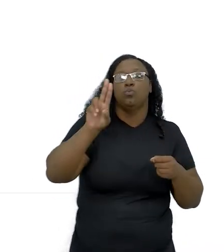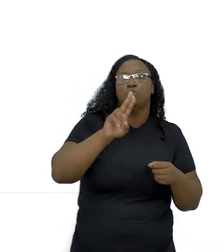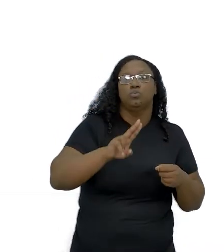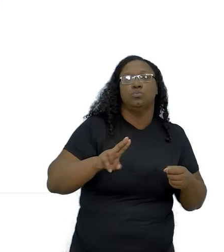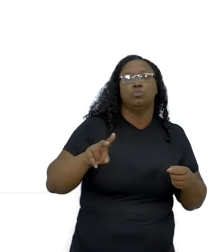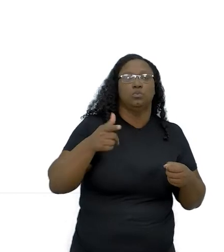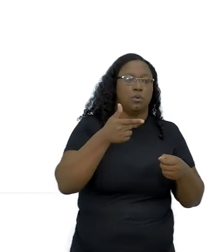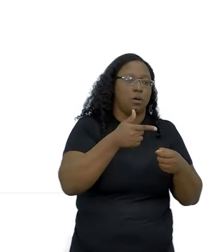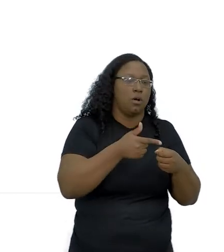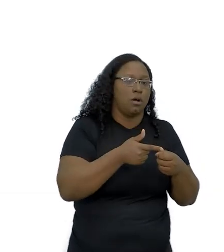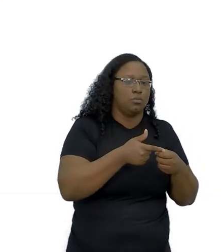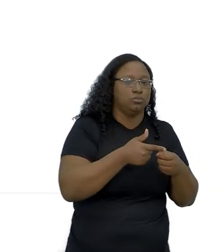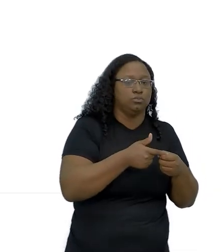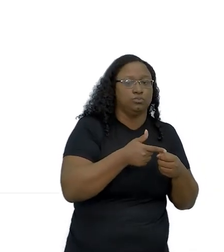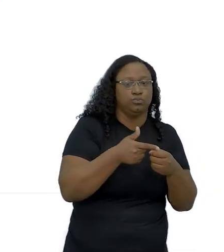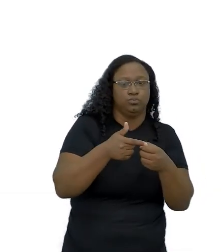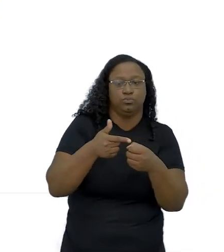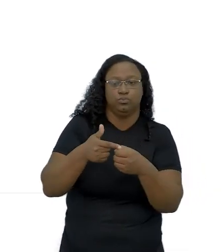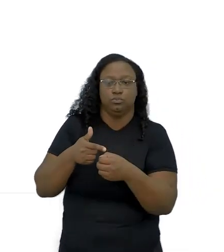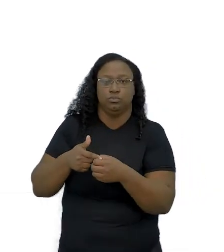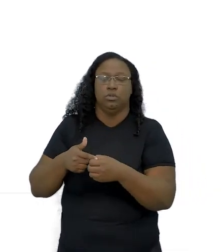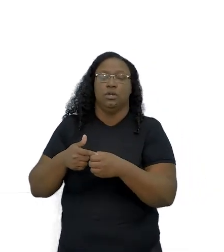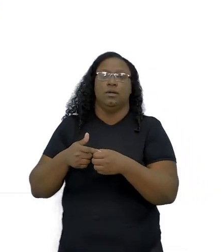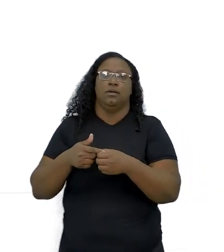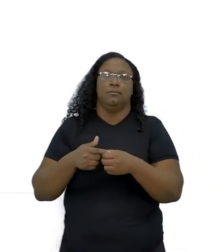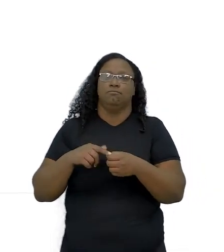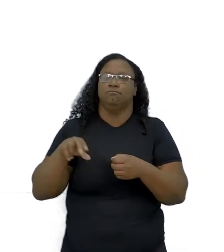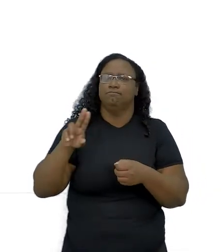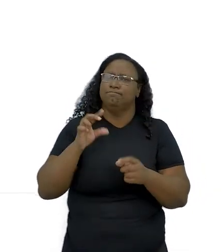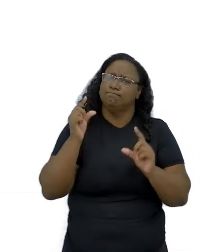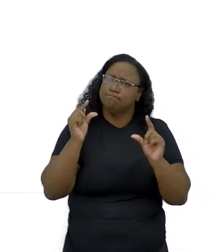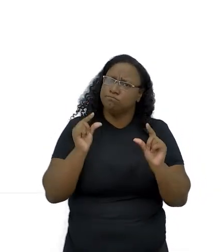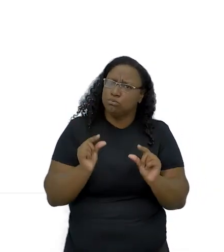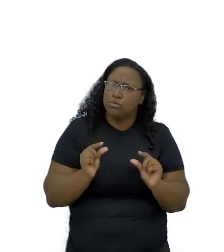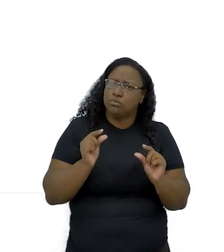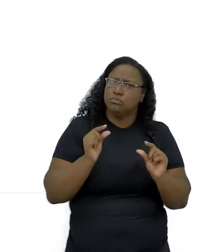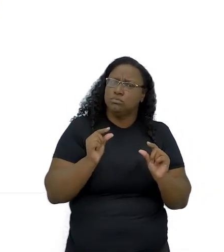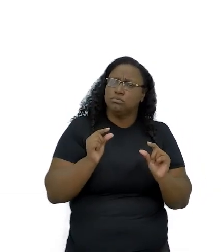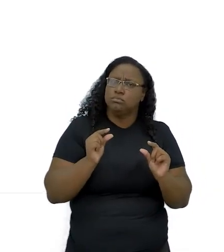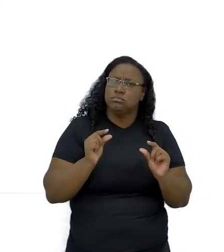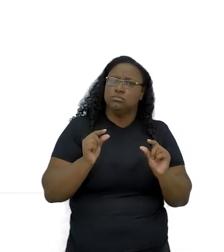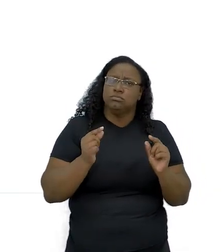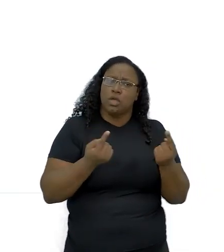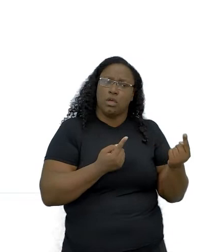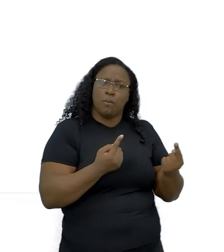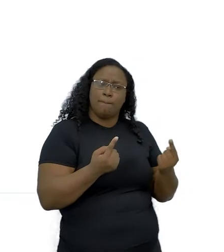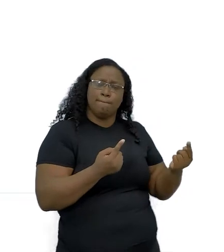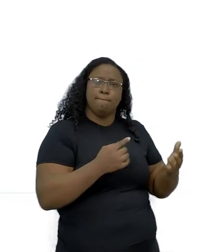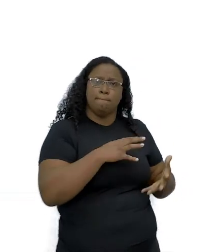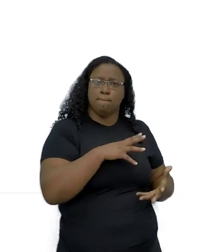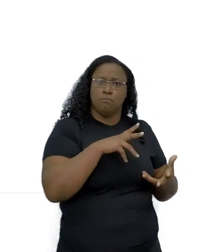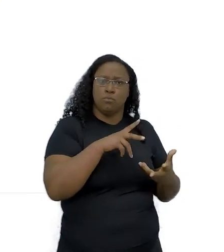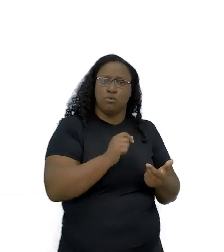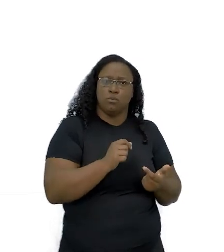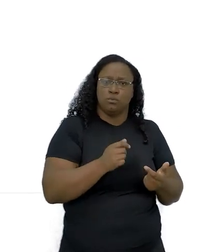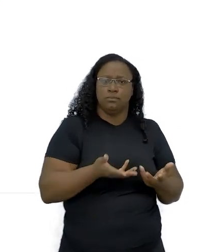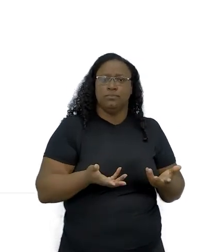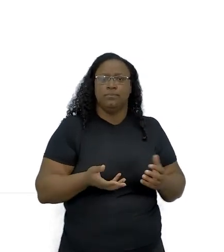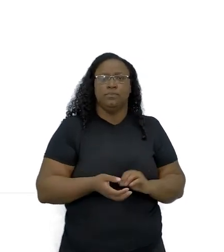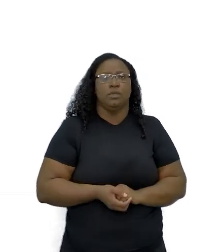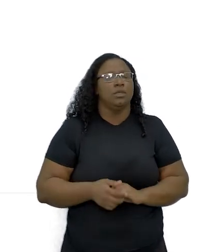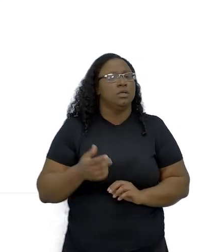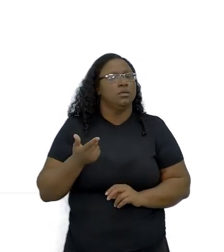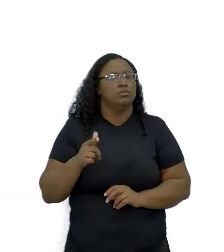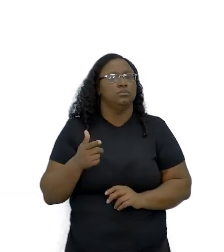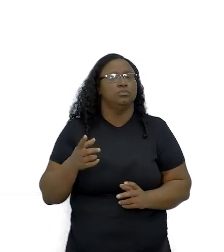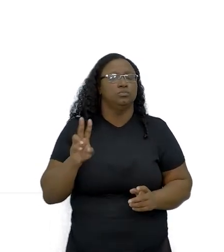mundo, pouco recurso fóssil aqui para a produção de eletricidade. Então, o que a gente não usa a